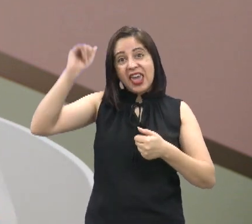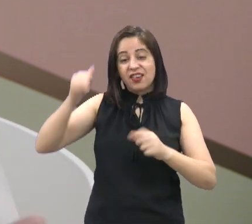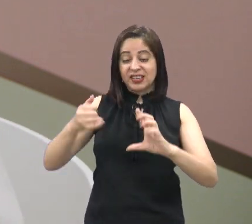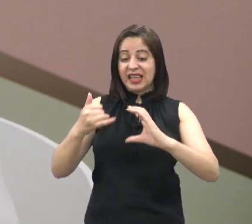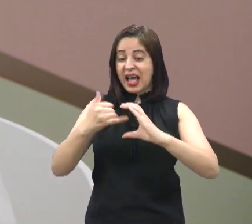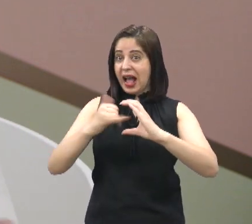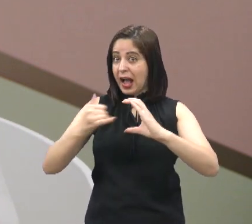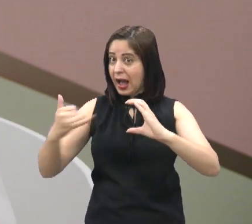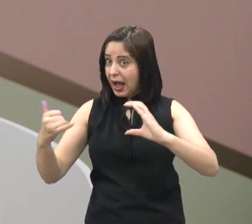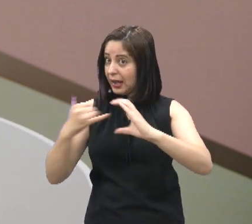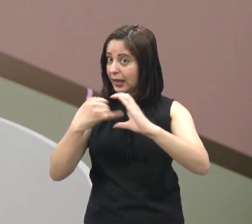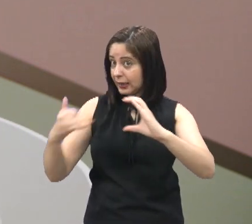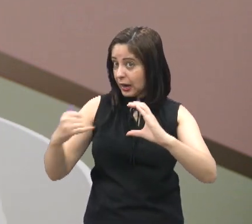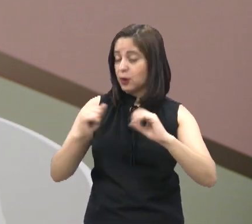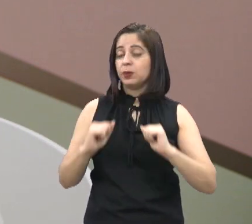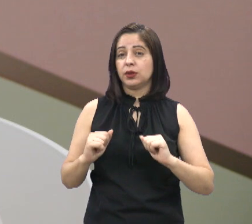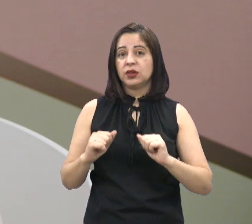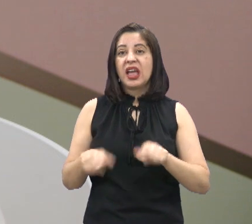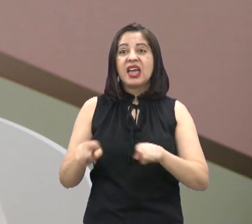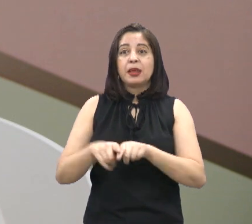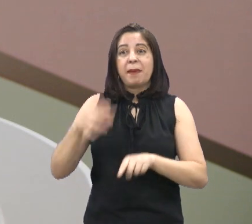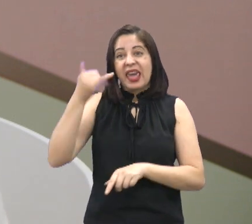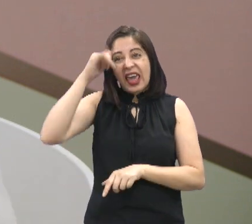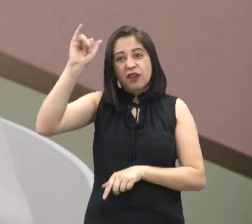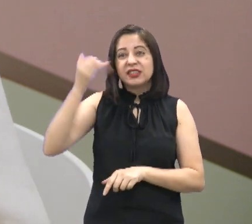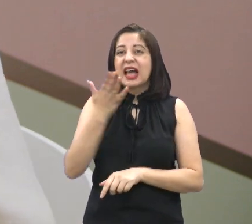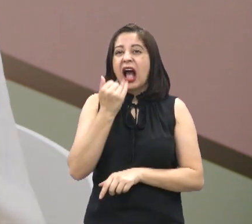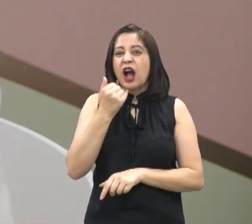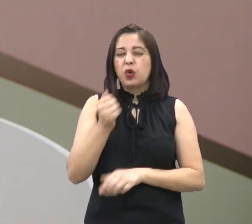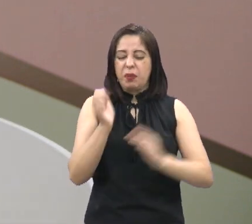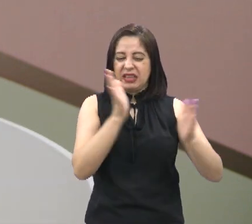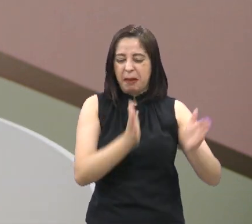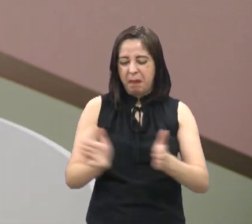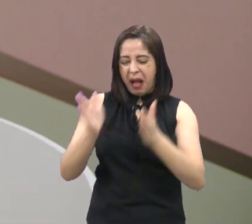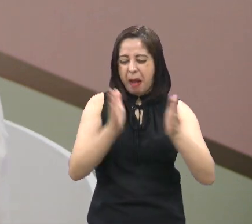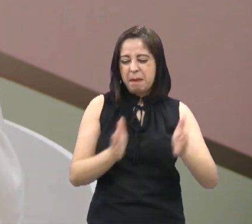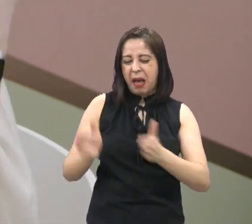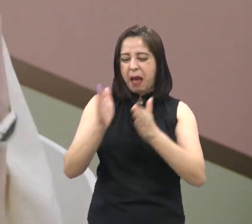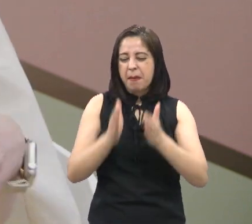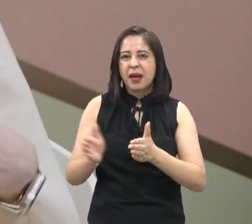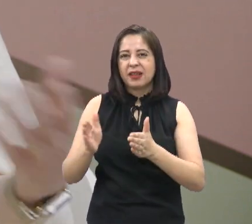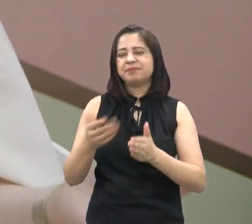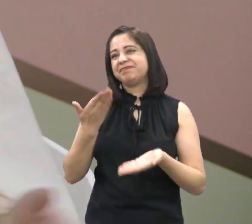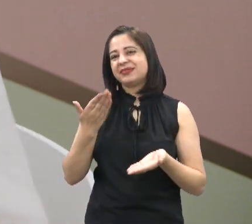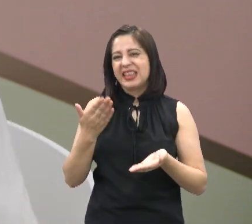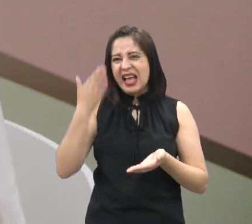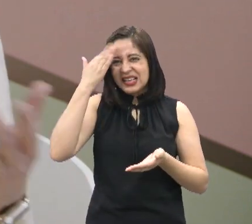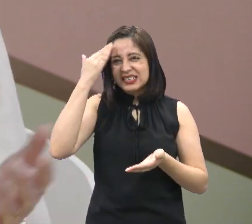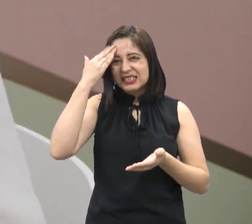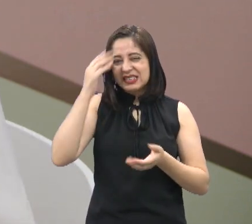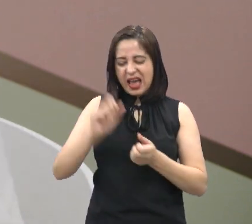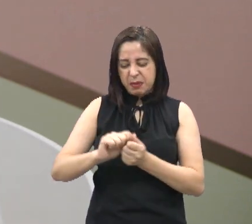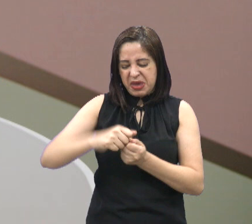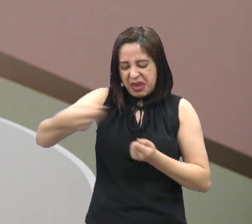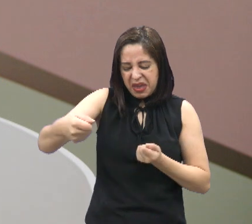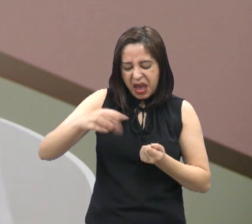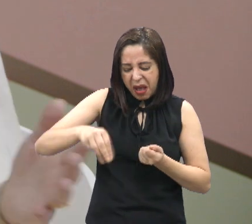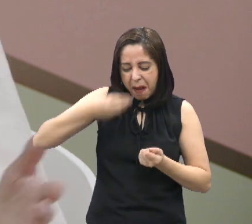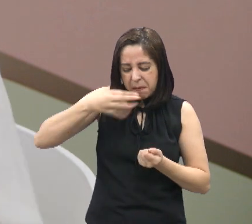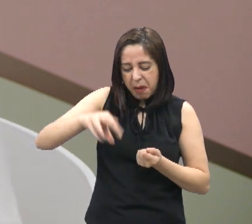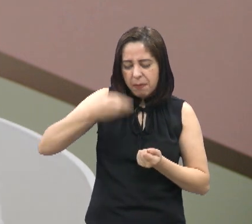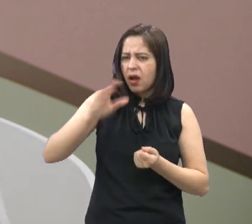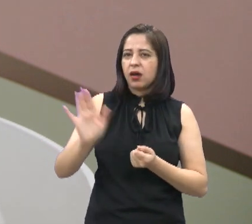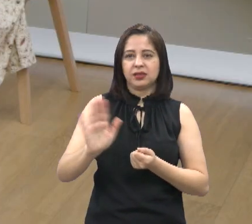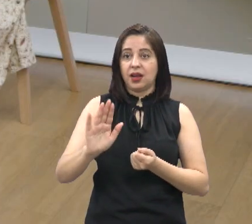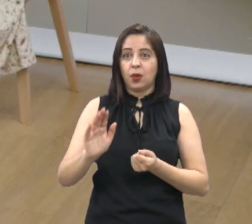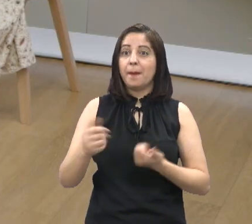evitar o possível de embutidos, Sim. desses alimentos, vamos dizer, processados, né, que não são da